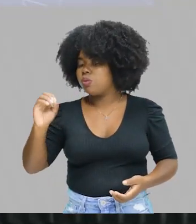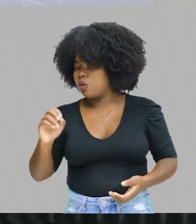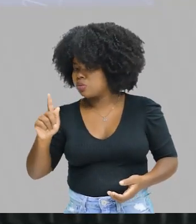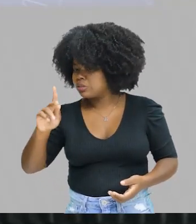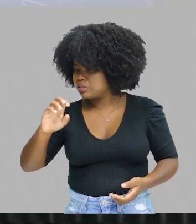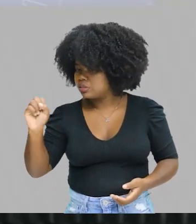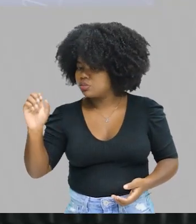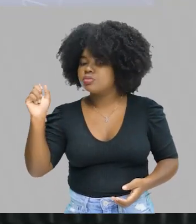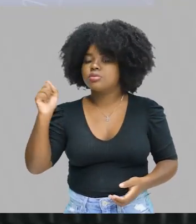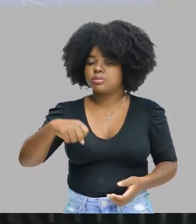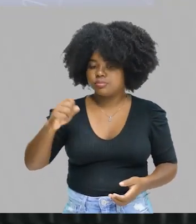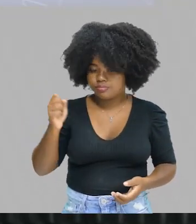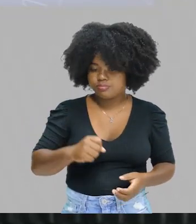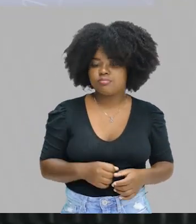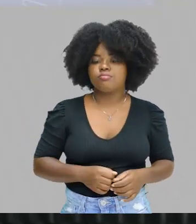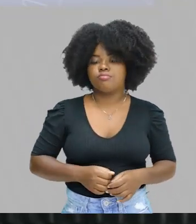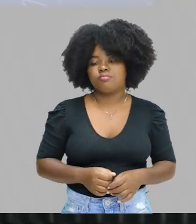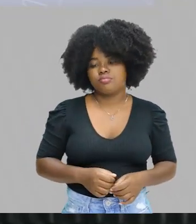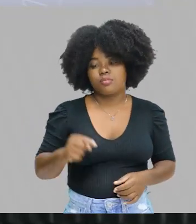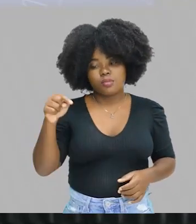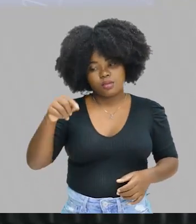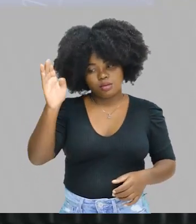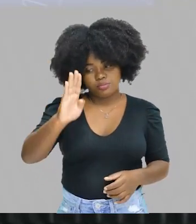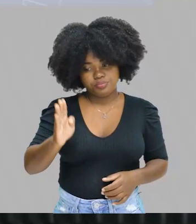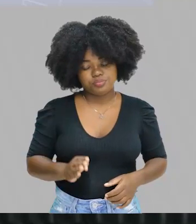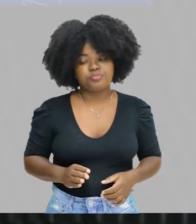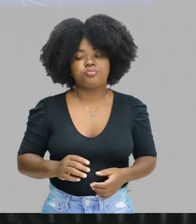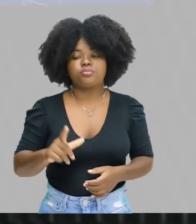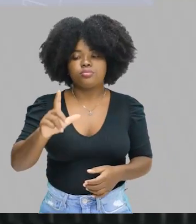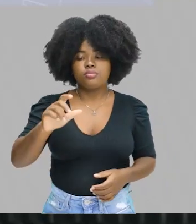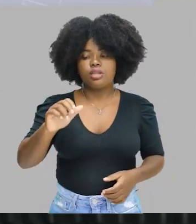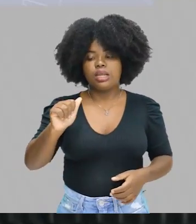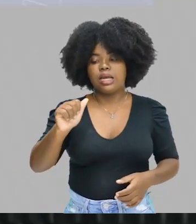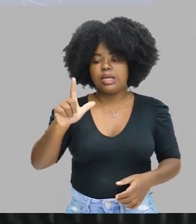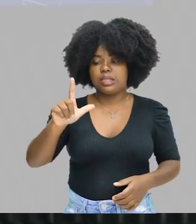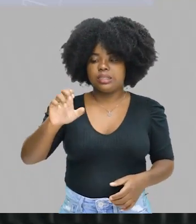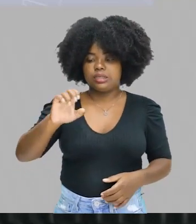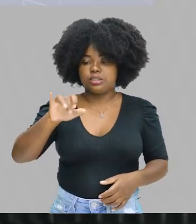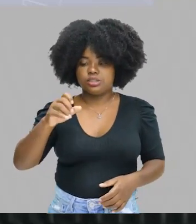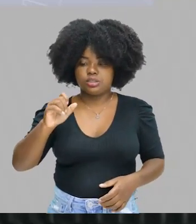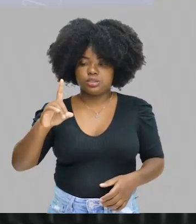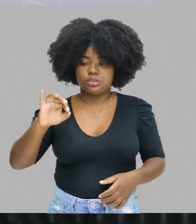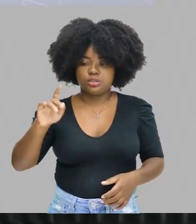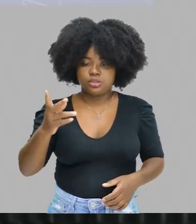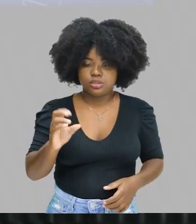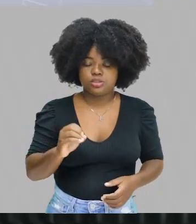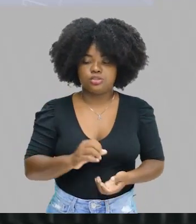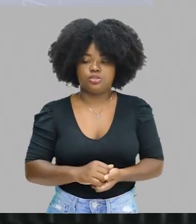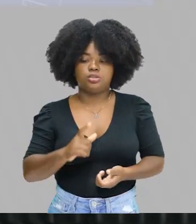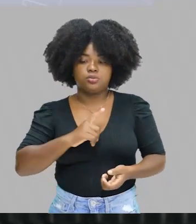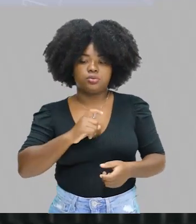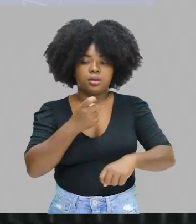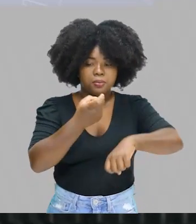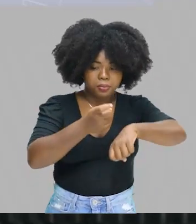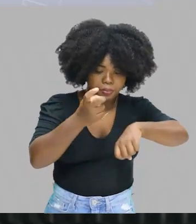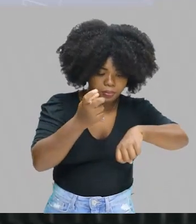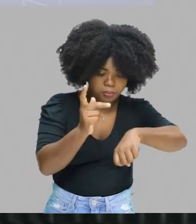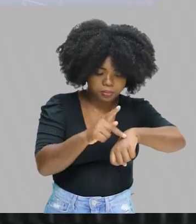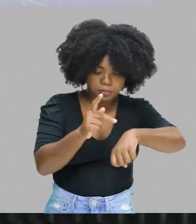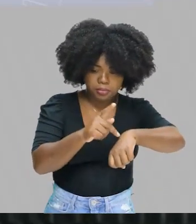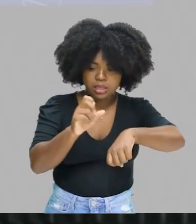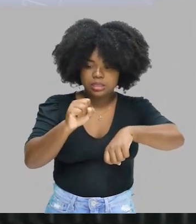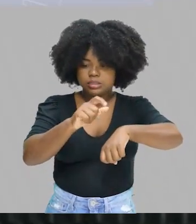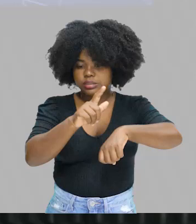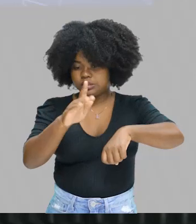no Brasil, Antônio Francisco Lisboa, vulgarmente chamado de Aleijadinho, fez muito entalhe em pedra-sabão, que é uma pedra com uma